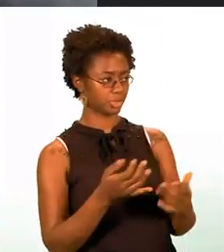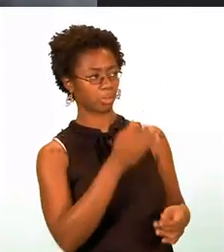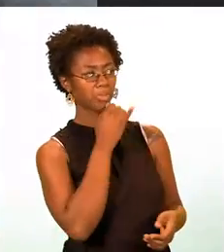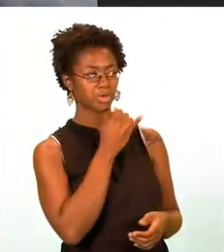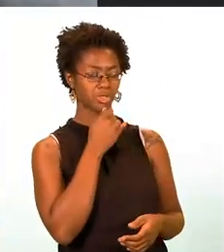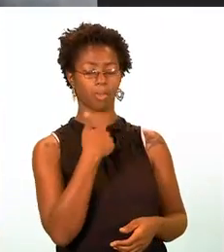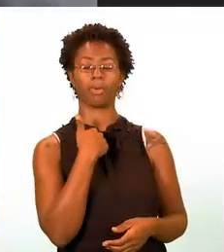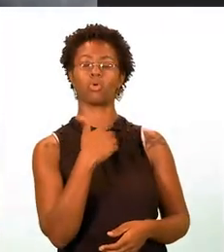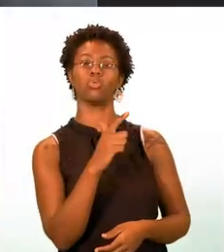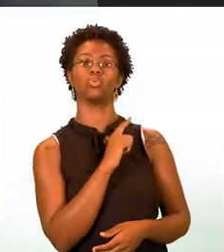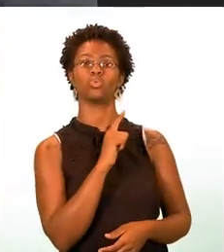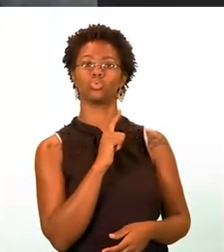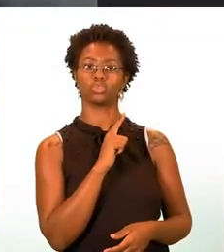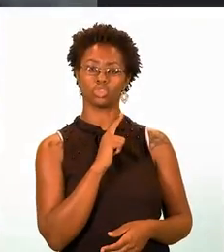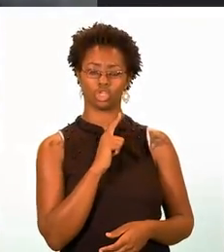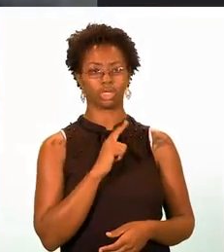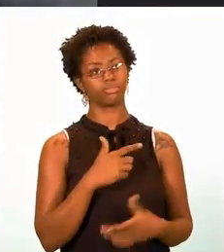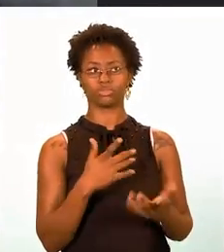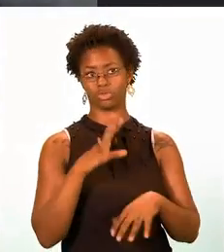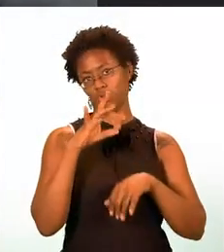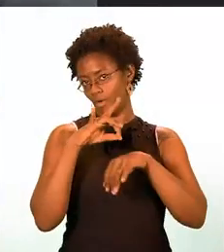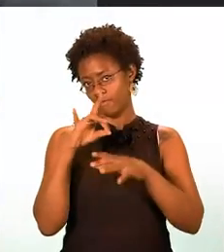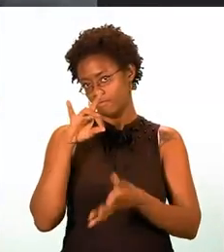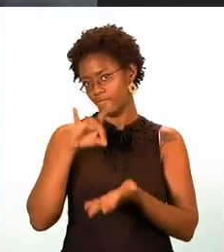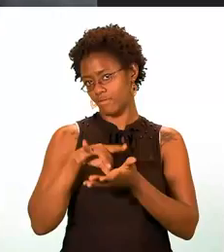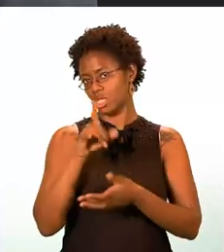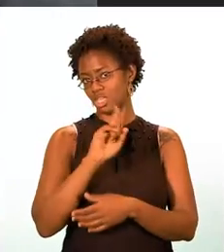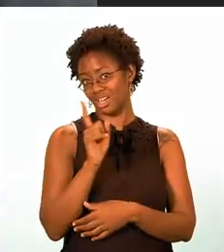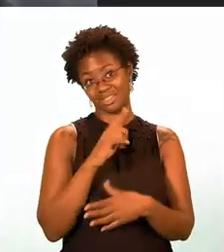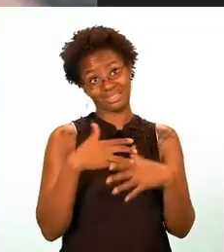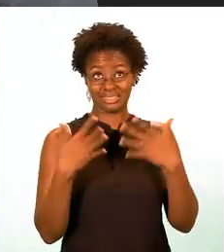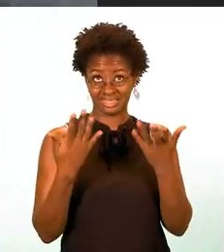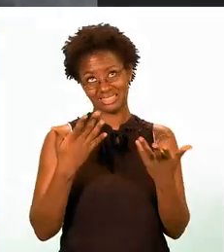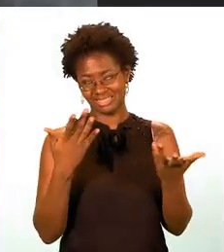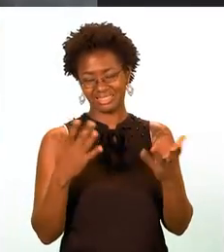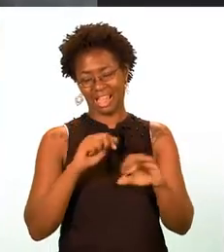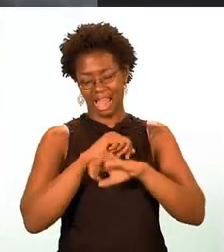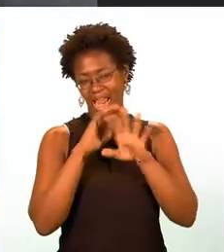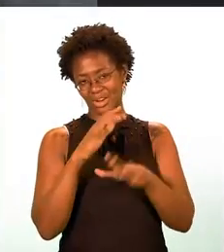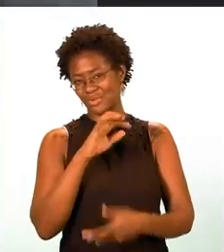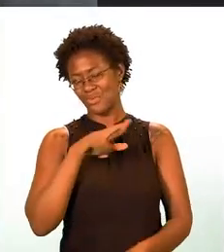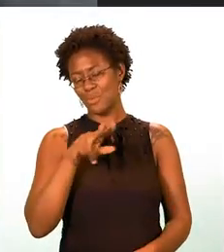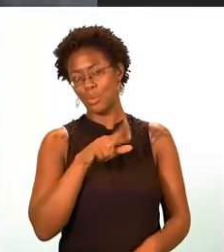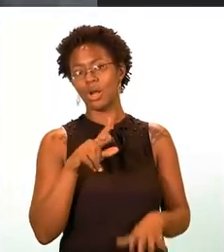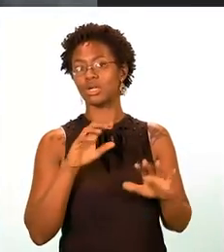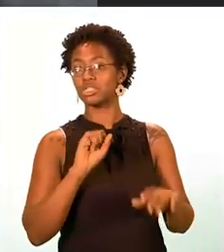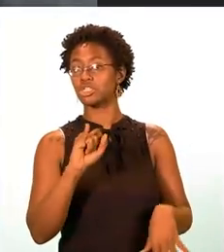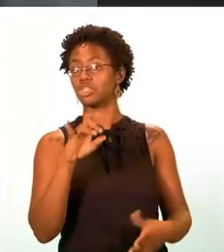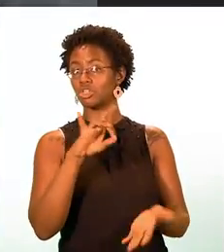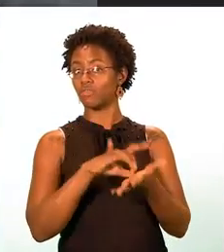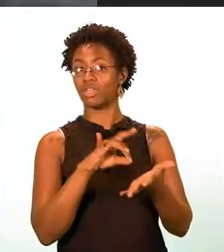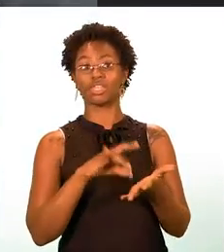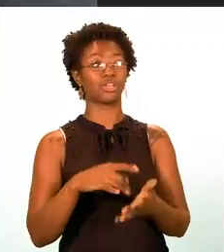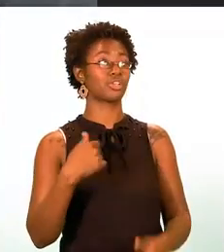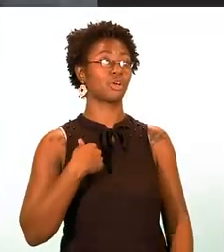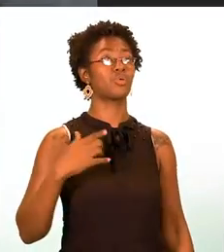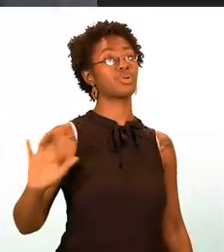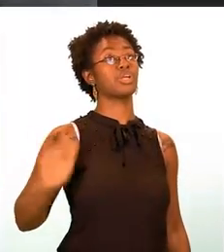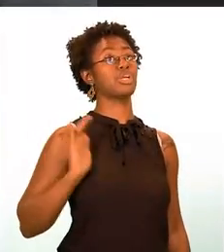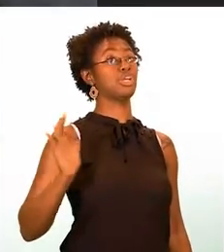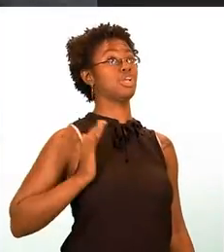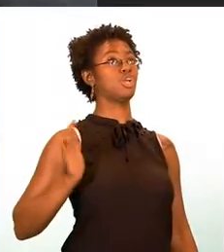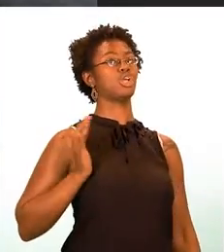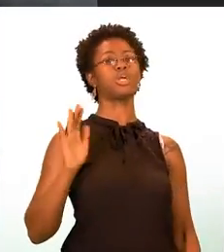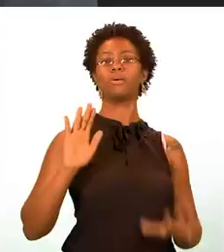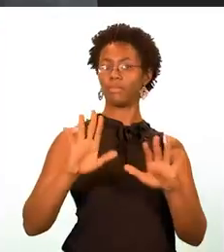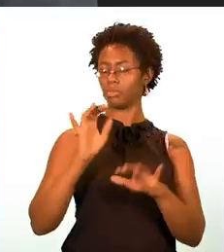ó, por exemplo, eu tenho aqui. É lógico que não é de verdade, né, Cláudia? Porque se fosse de verdade, eu seria